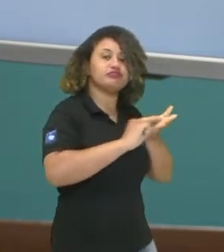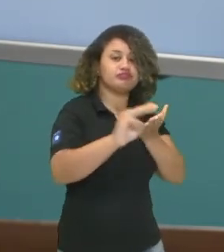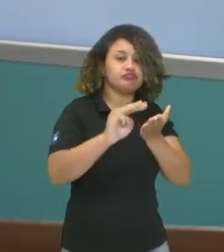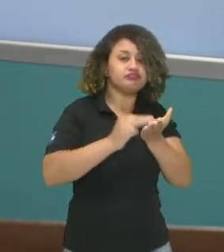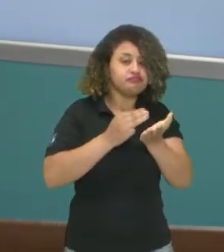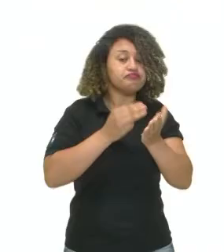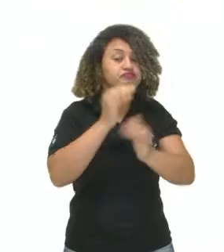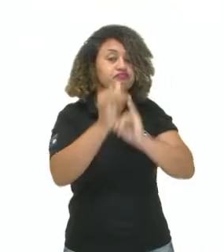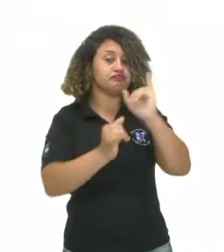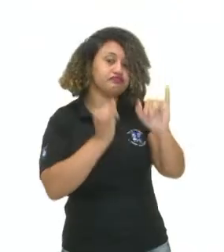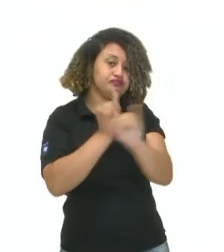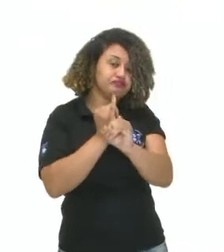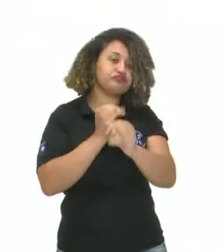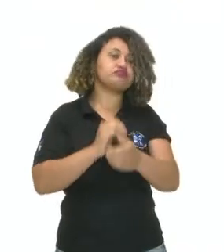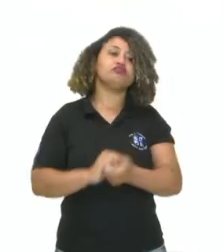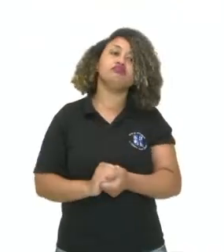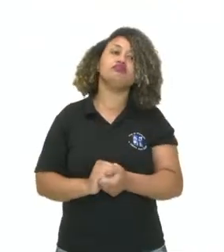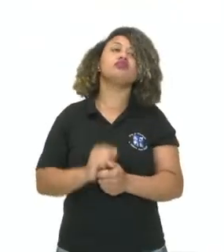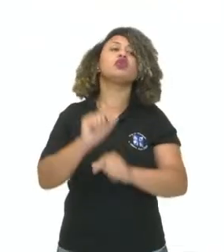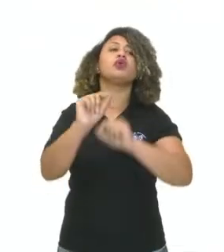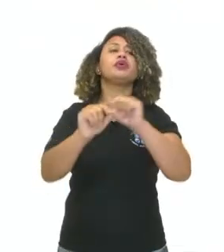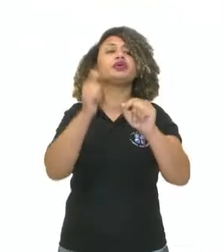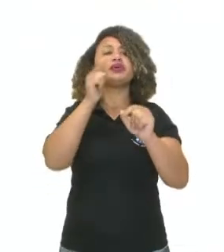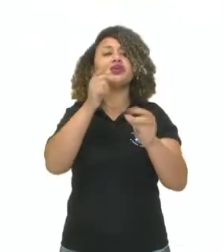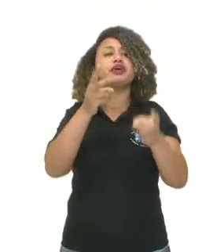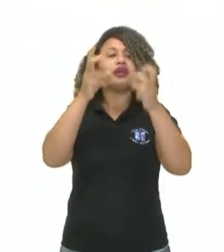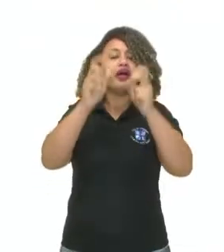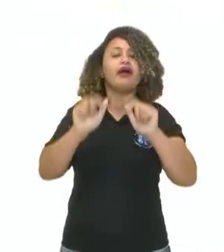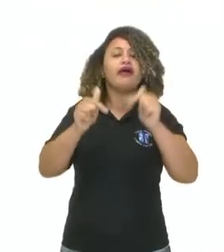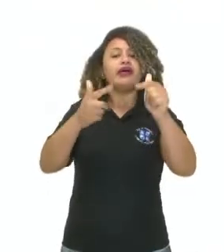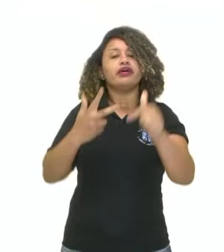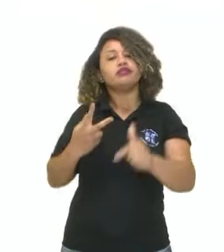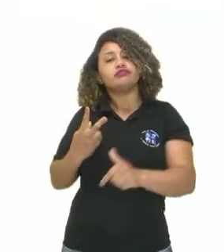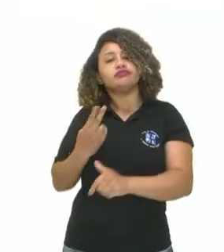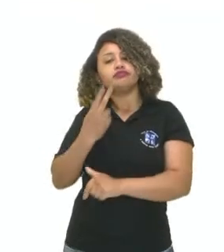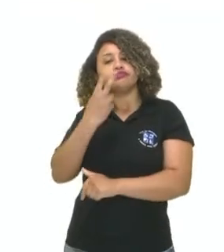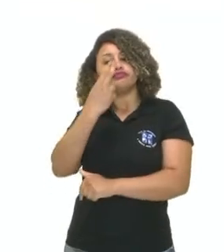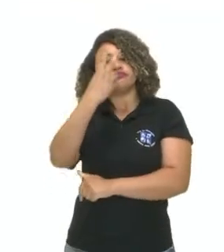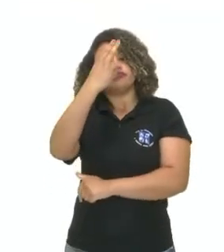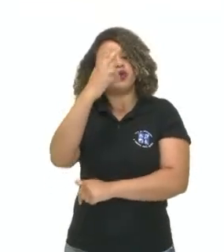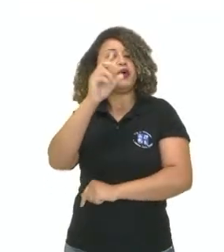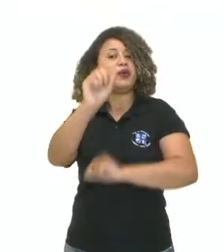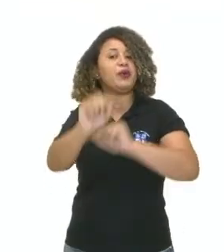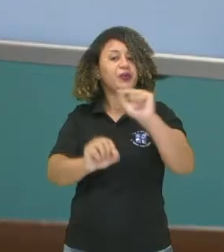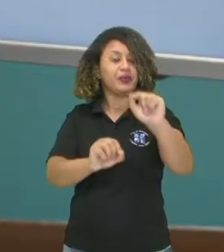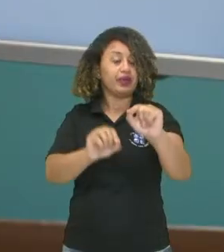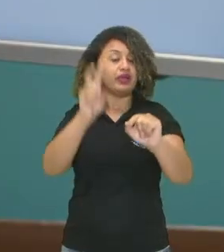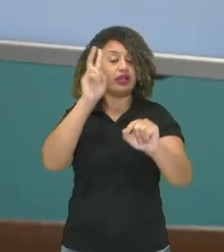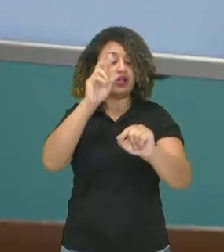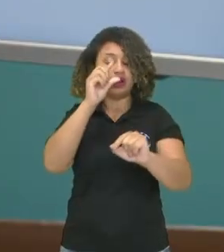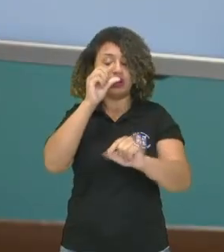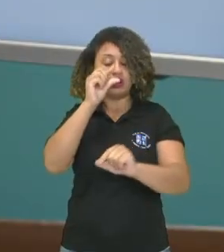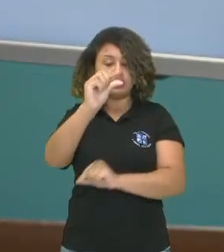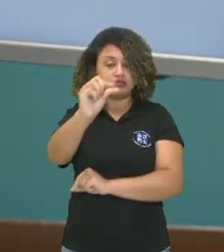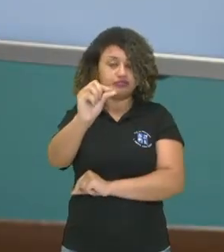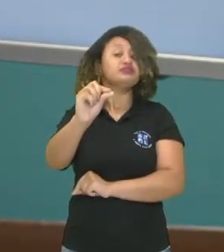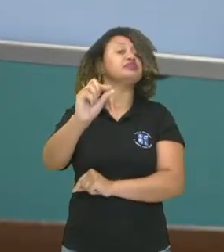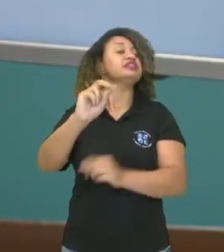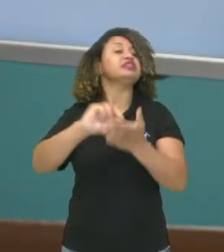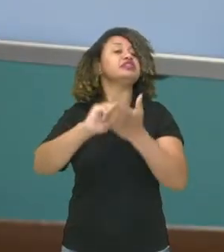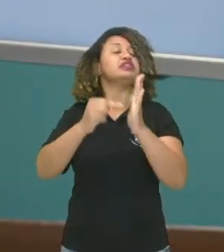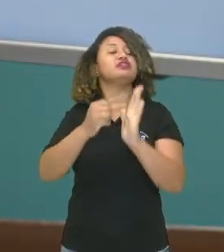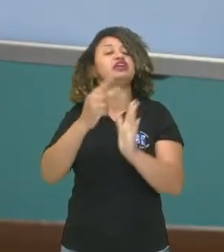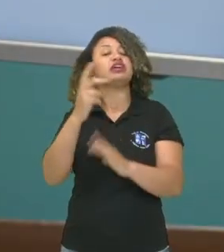internet. O que pode se inferir da ação da tesoura que corta o nariz? Lembrando que o nariz faz referência à mentira,